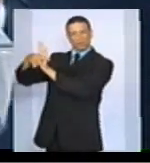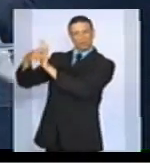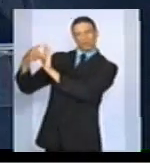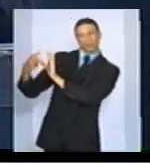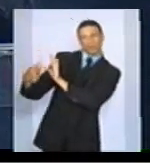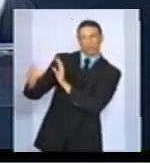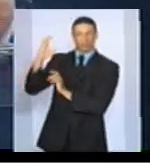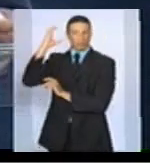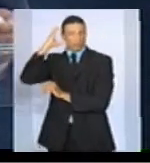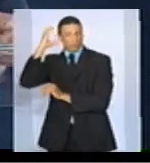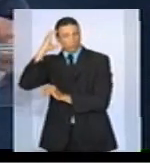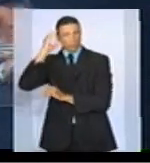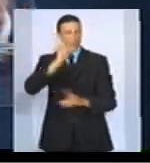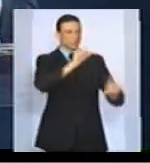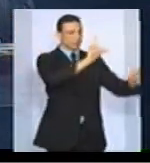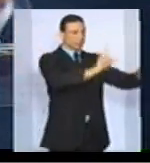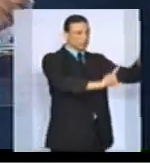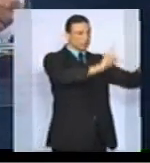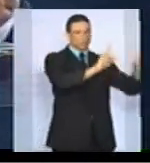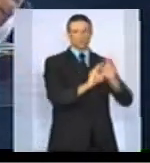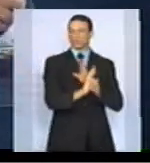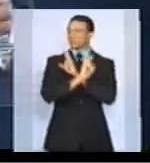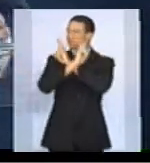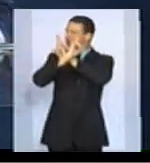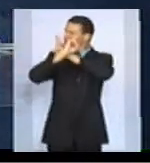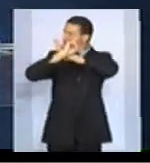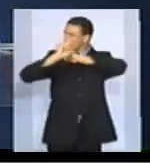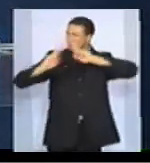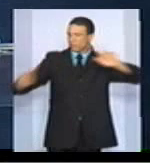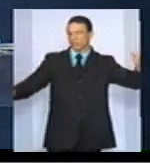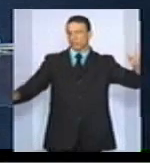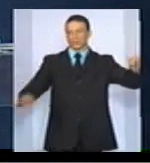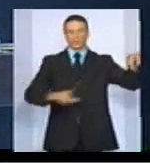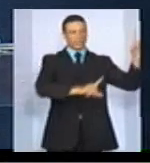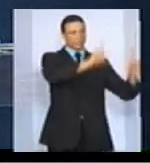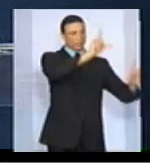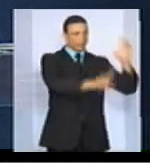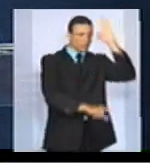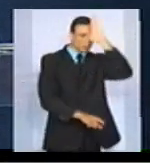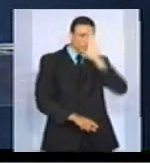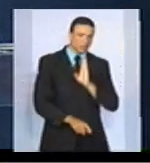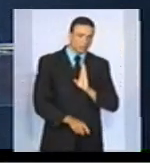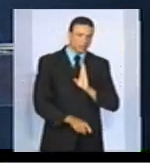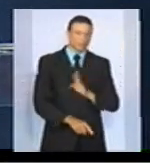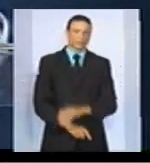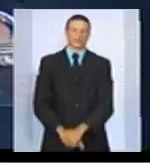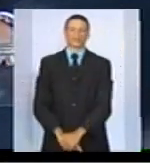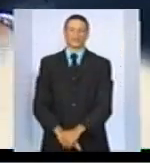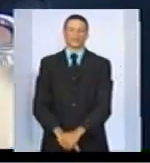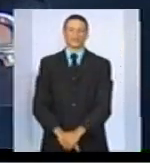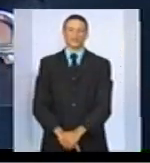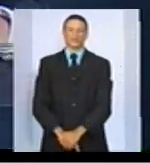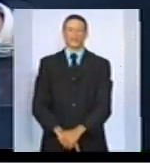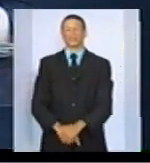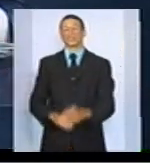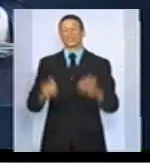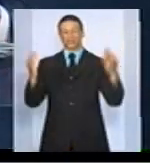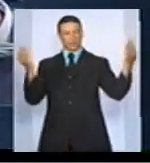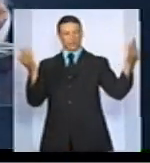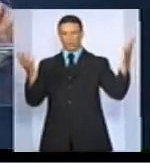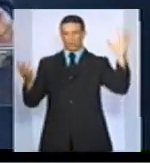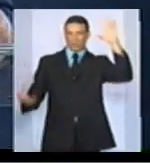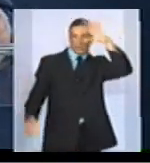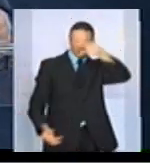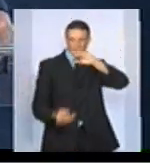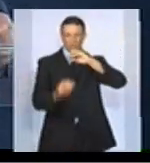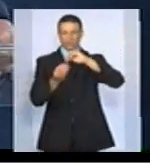e totalmente diversa da TV aberta Este resultado portanto